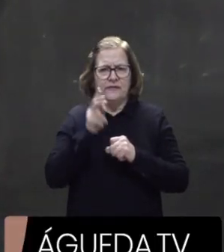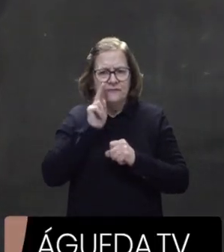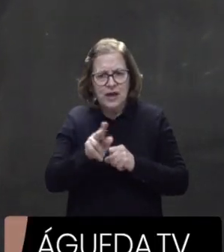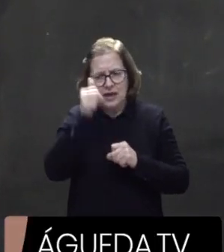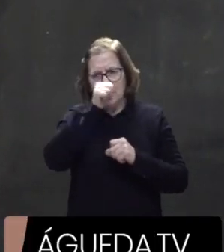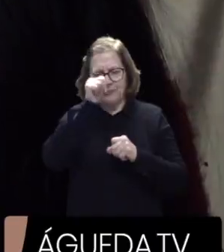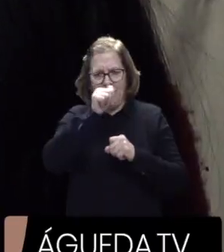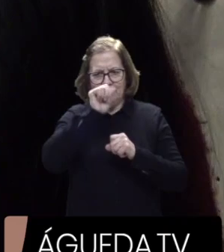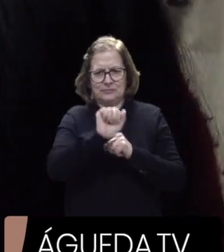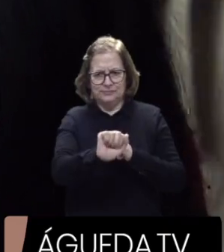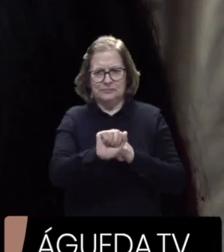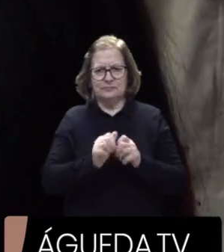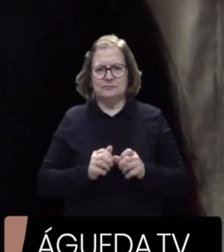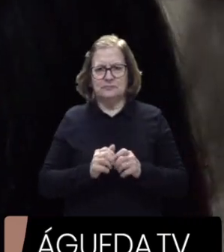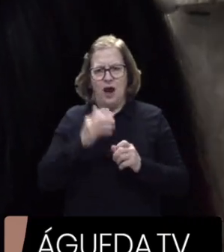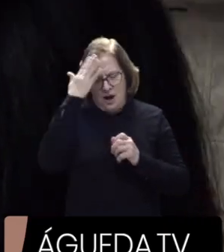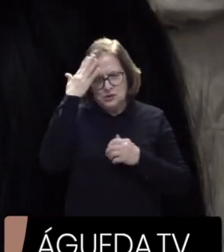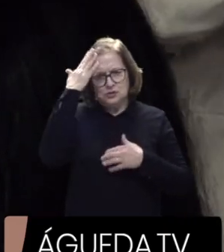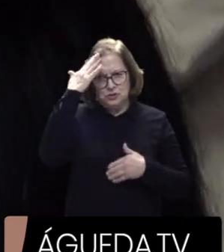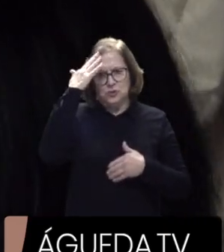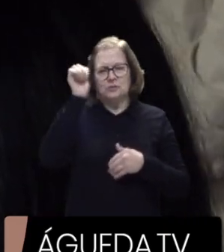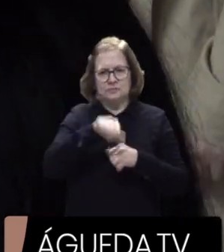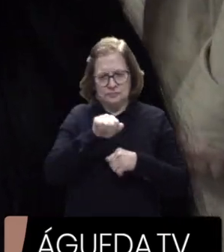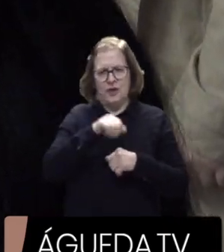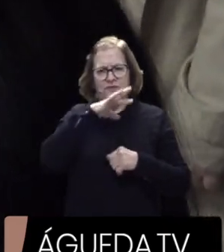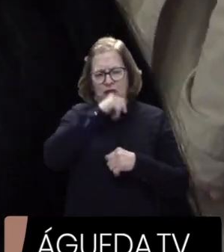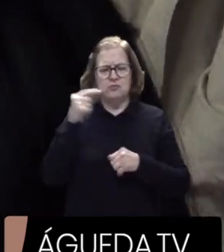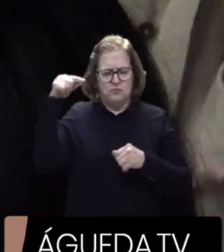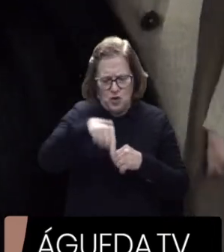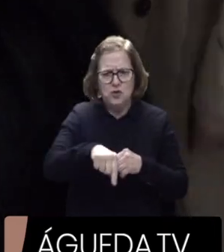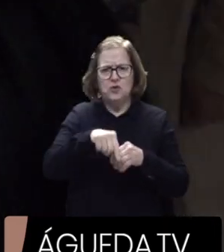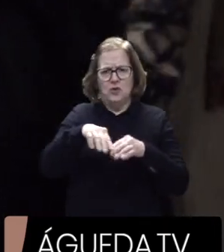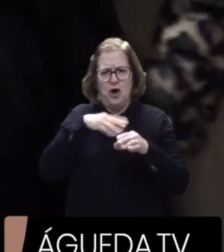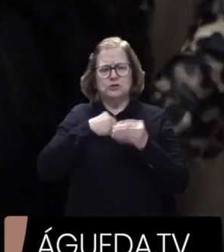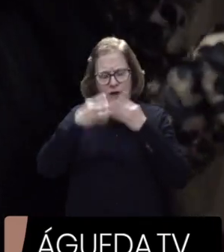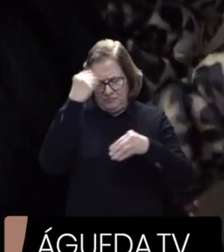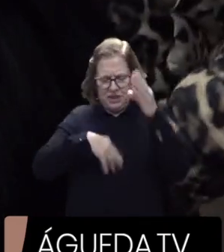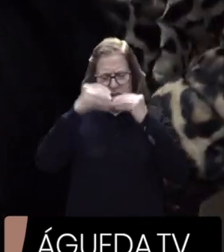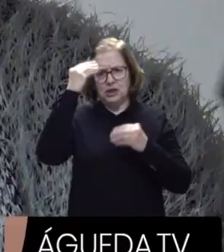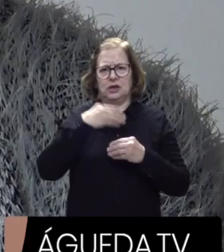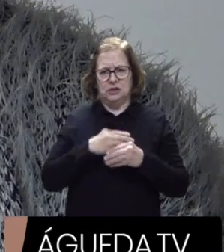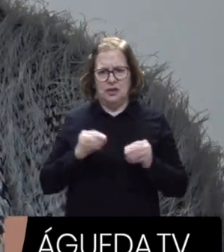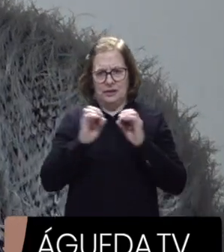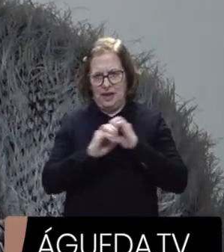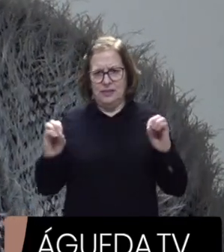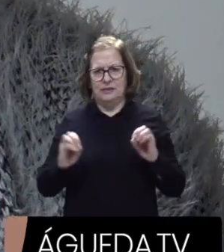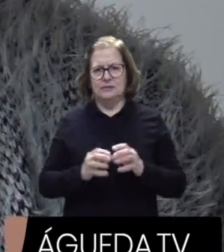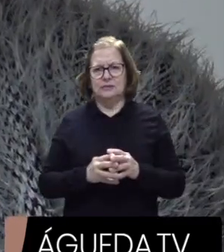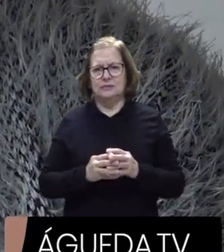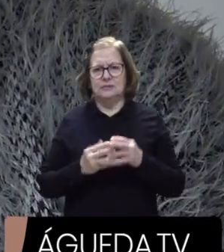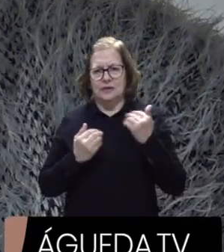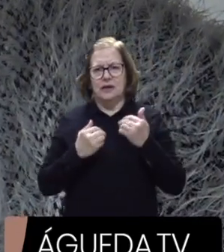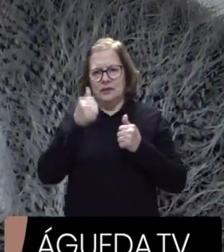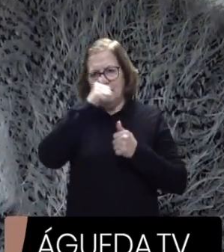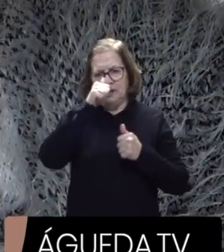atividade no ou acho que sair meu filho veio para quem participou e gosto muito de aprender que ele não sabe nada disso a atividade muito